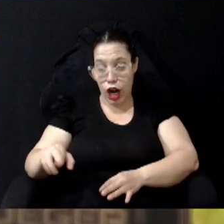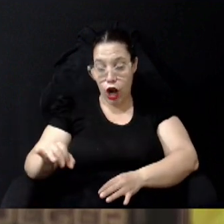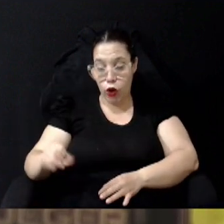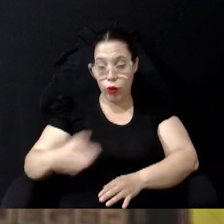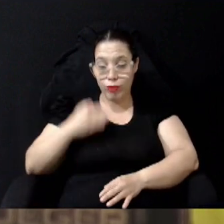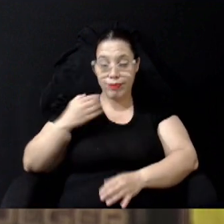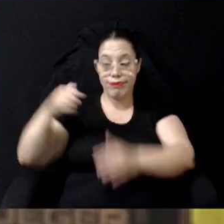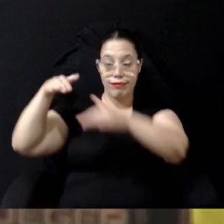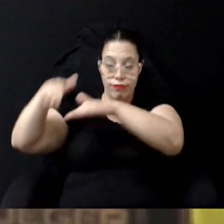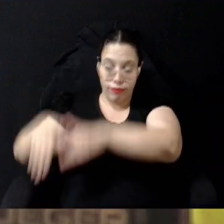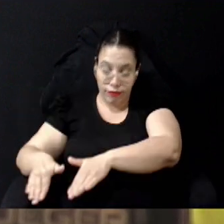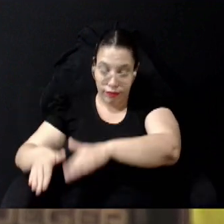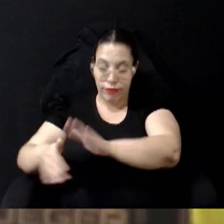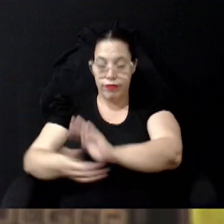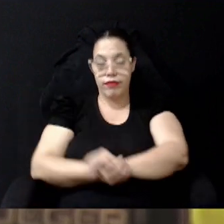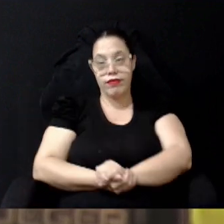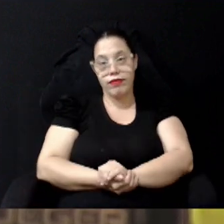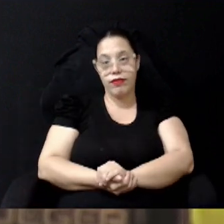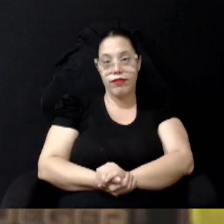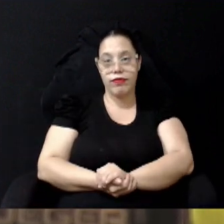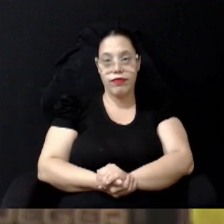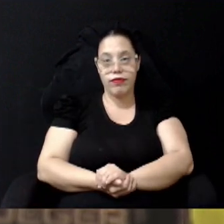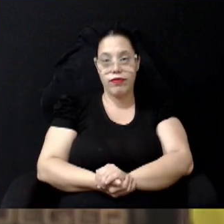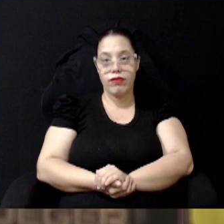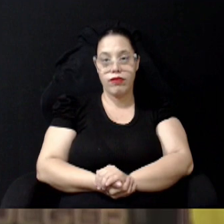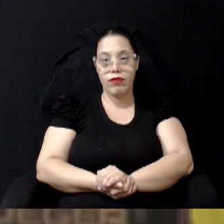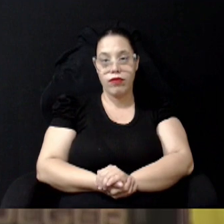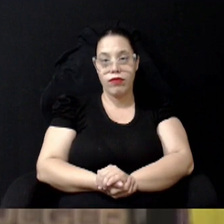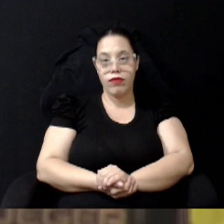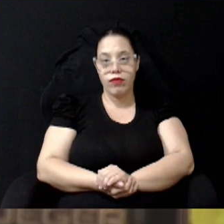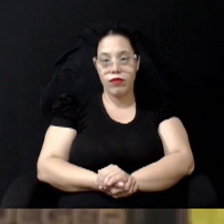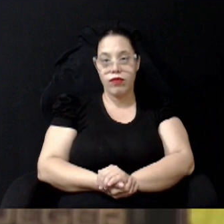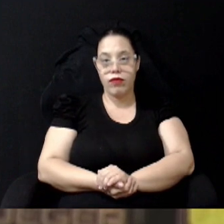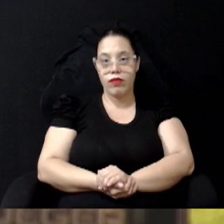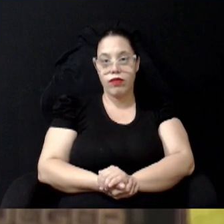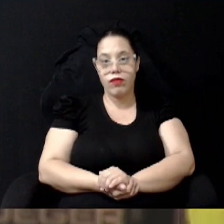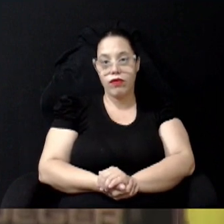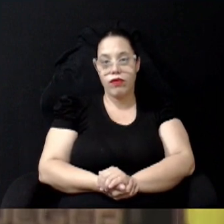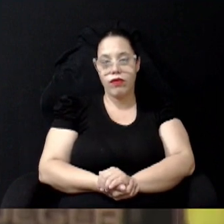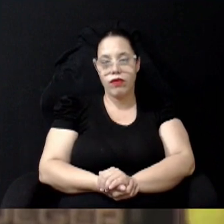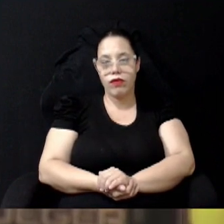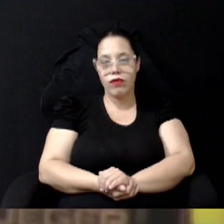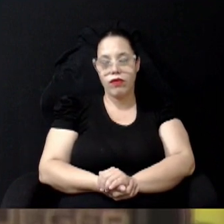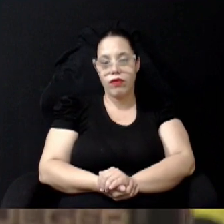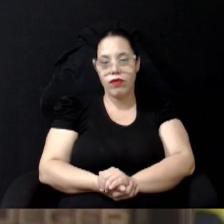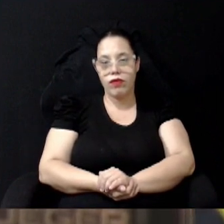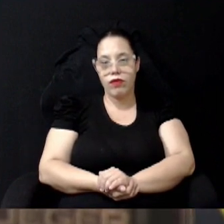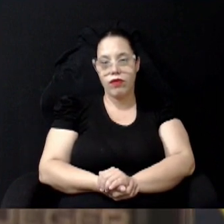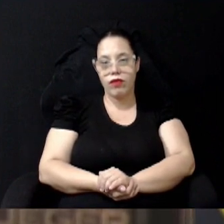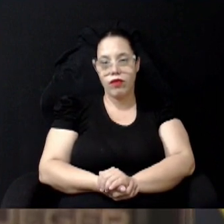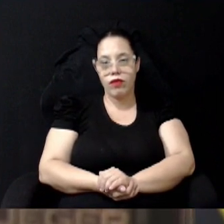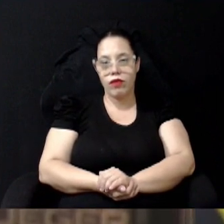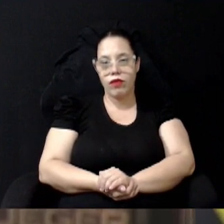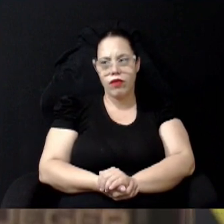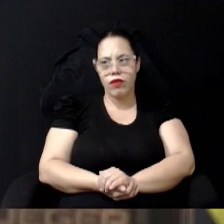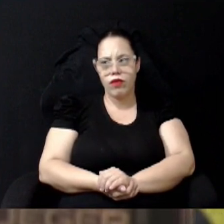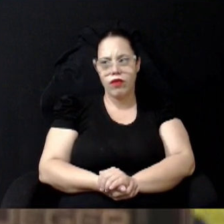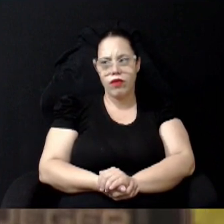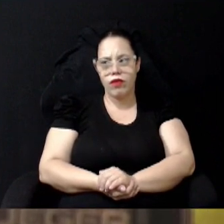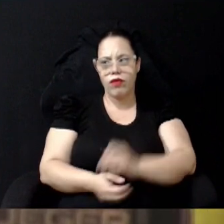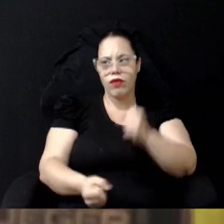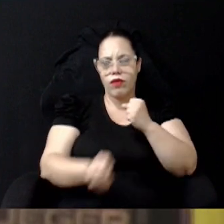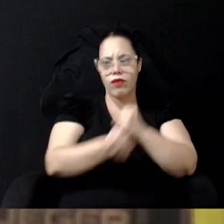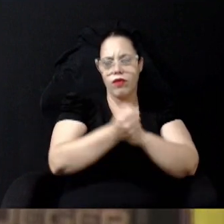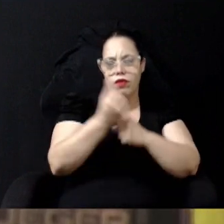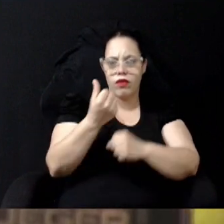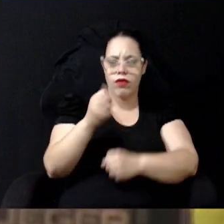Quirino. Ali aconteceu também a questão da abolição dos escravizados, em 1888, e também